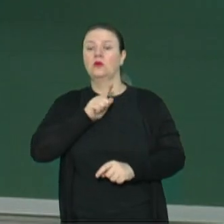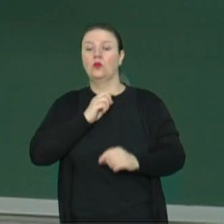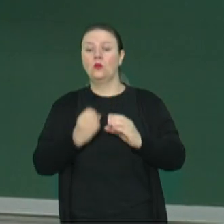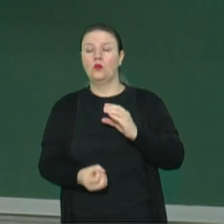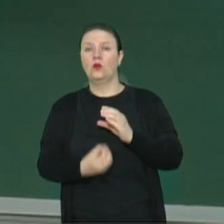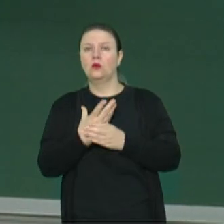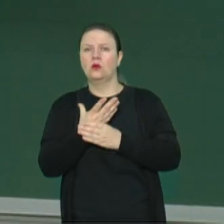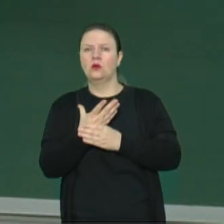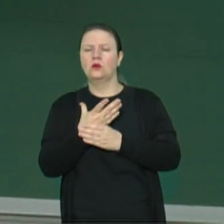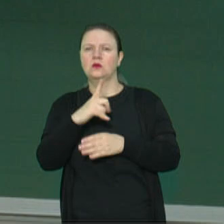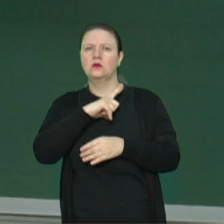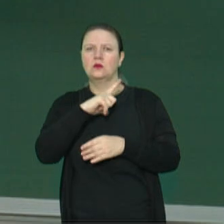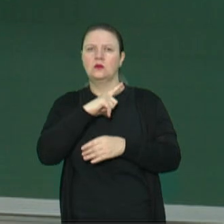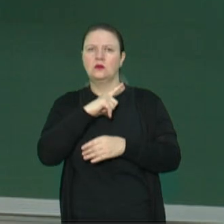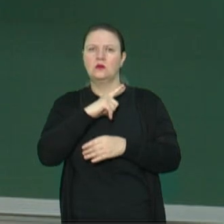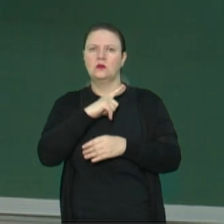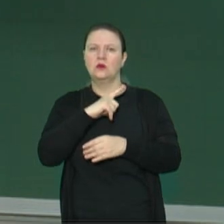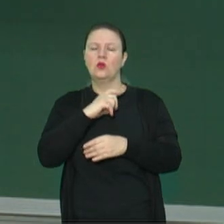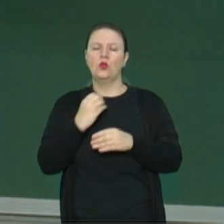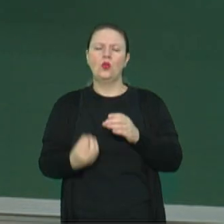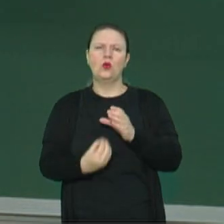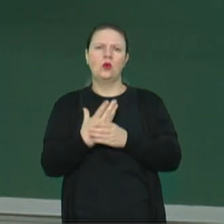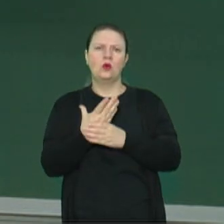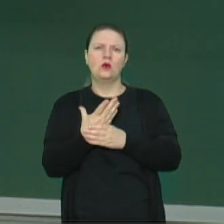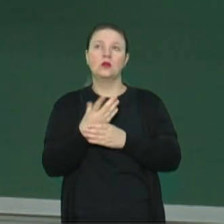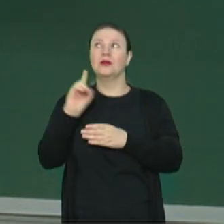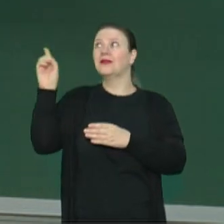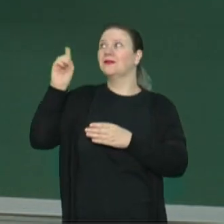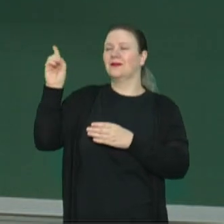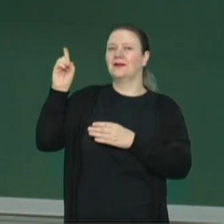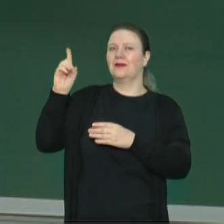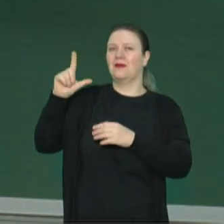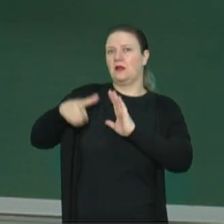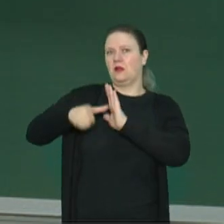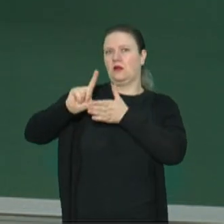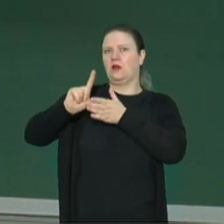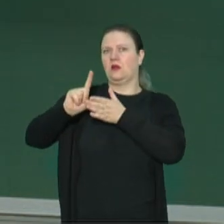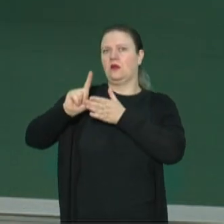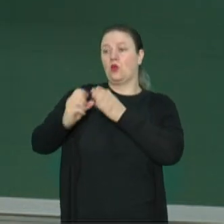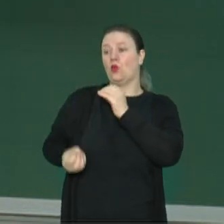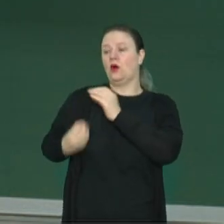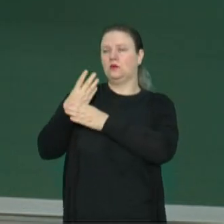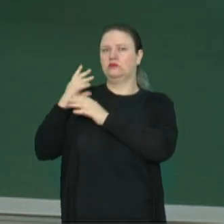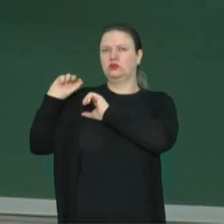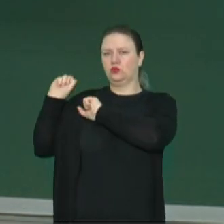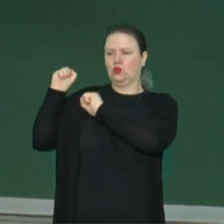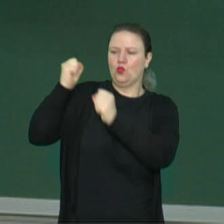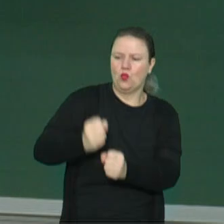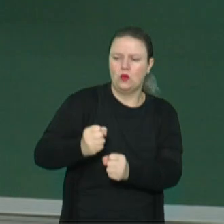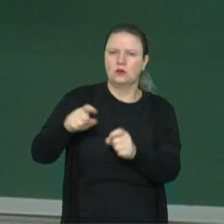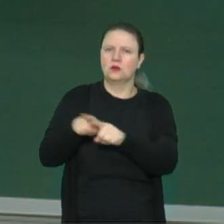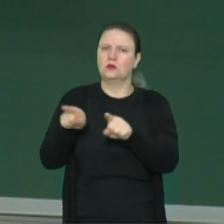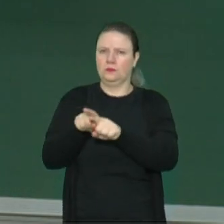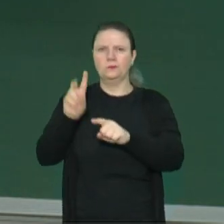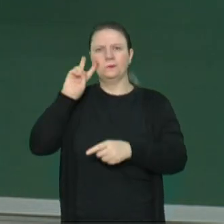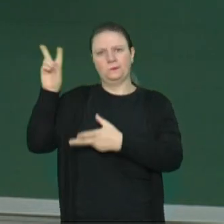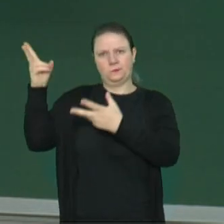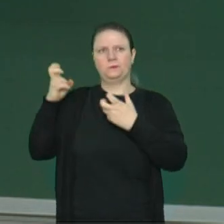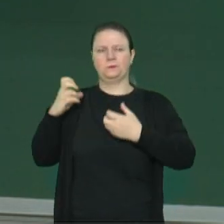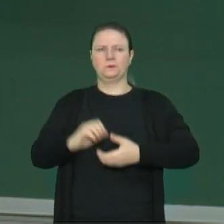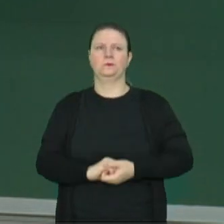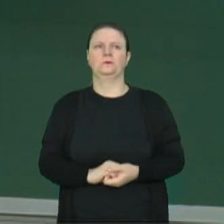criado, teve sua origem no jiu-jitsu, né? Então o jiu-jitsu foi a modalidade que deu origem ao judô, que nós vamos estar vendo aqui à frente. Então aqui